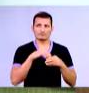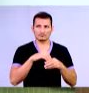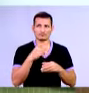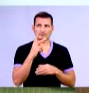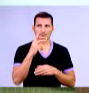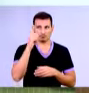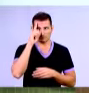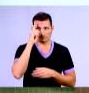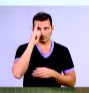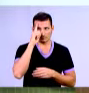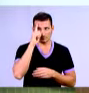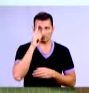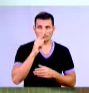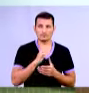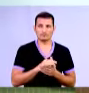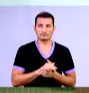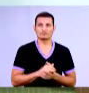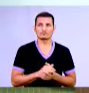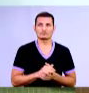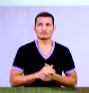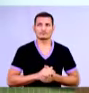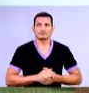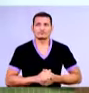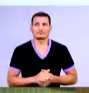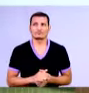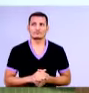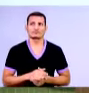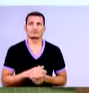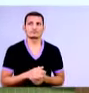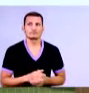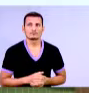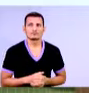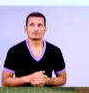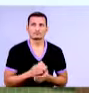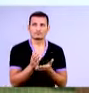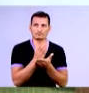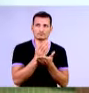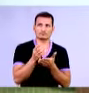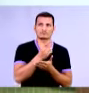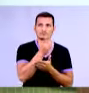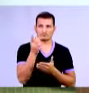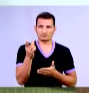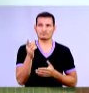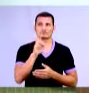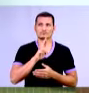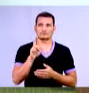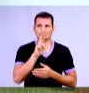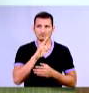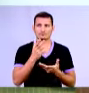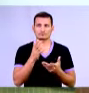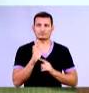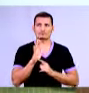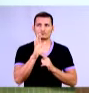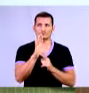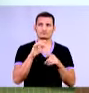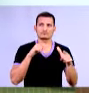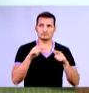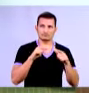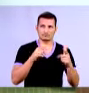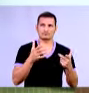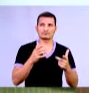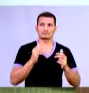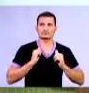sua rotina. Obviamente que muitos de vocês utilizaram isso para apresentação de trabalhos acadêmicos,